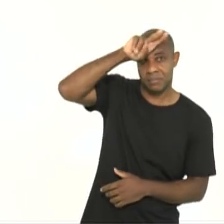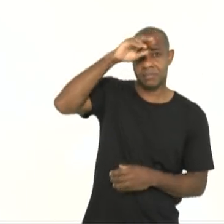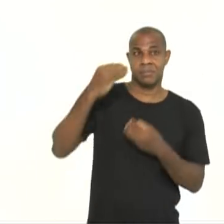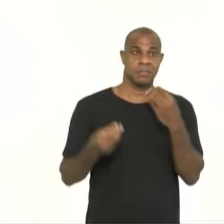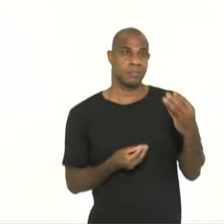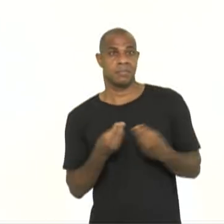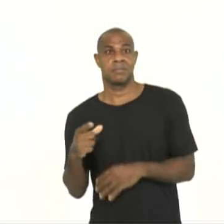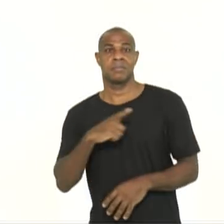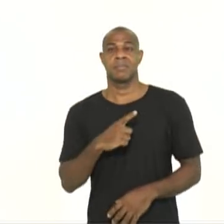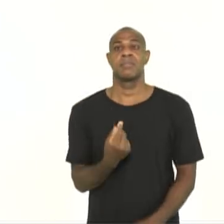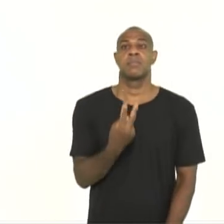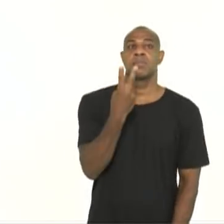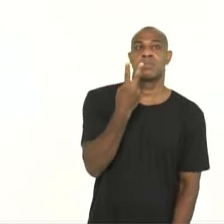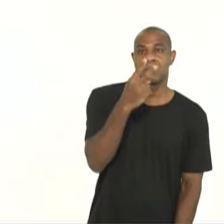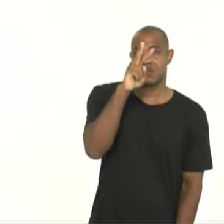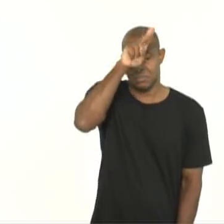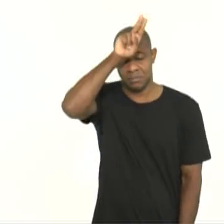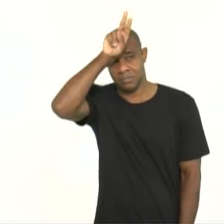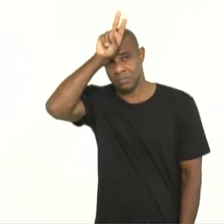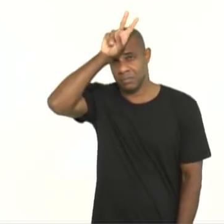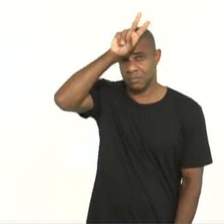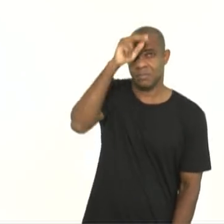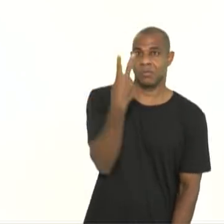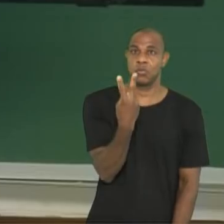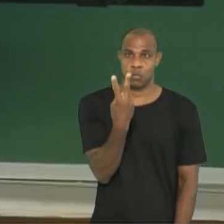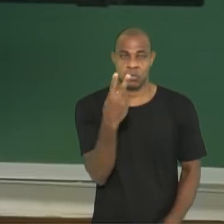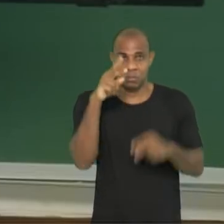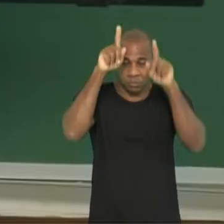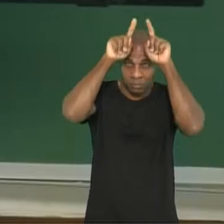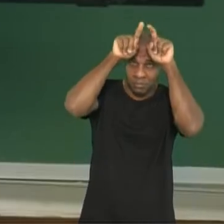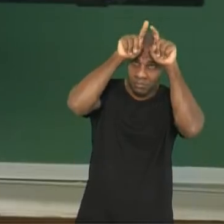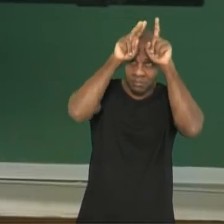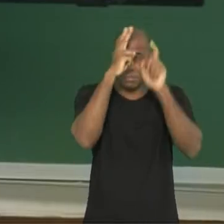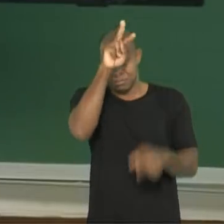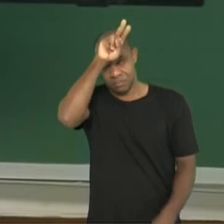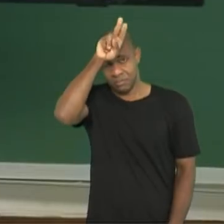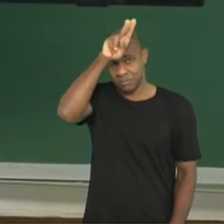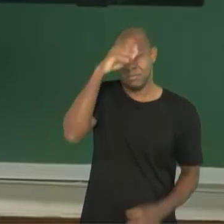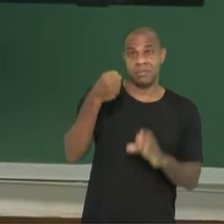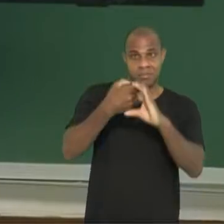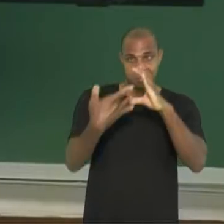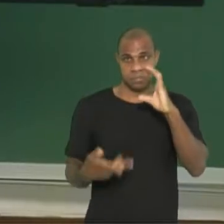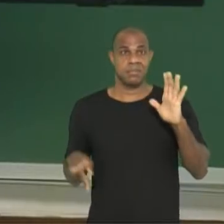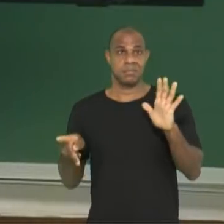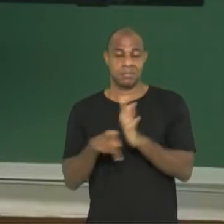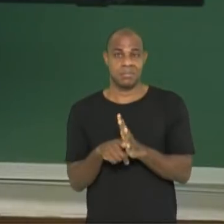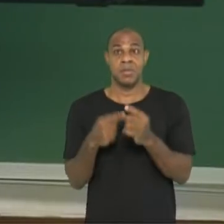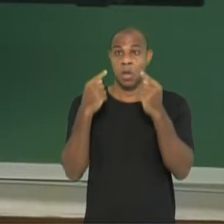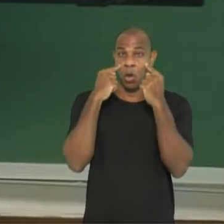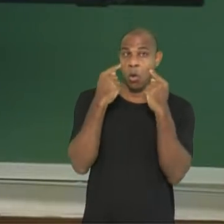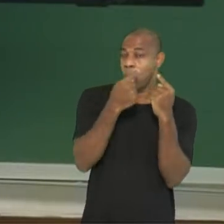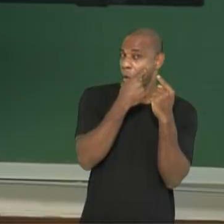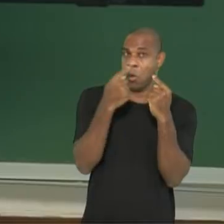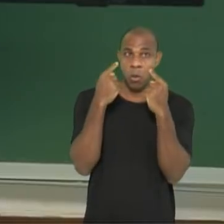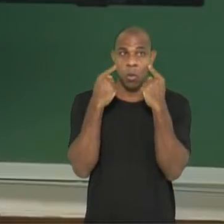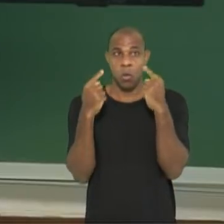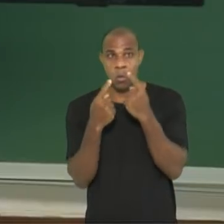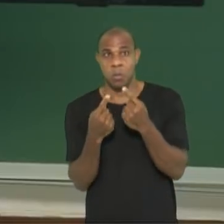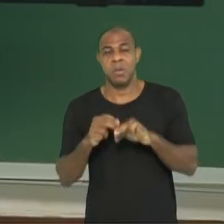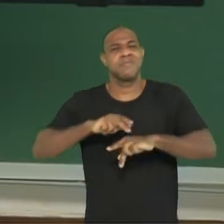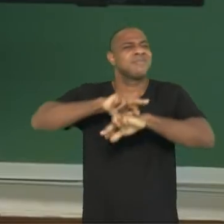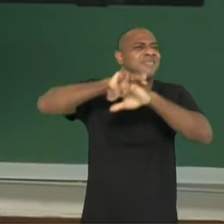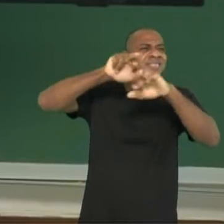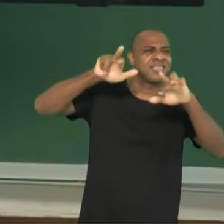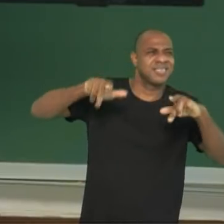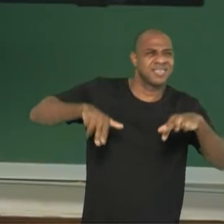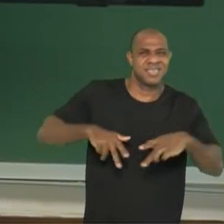têm um par de antenas, então, característica de inseto. Um par de olhos, e esses olhos podem ser múltiplos.